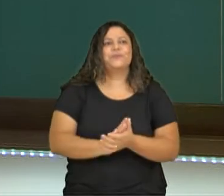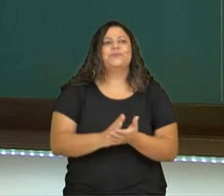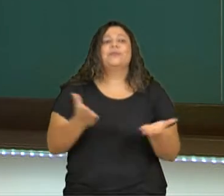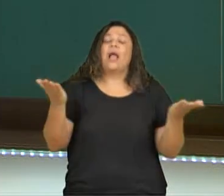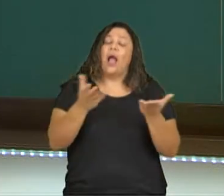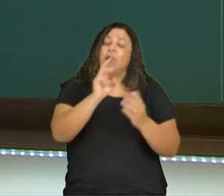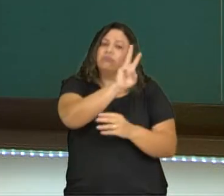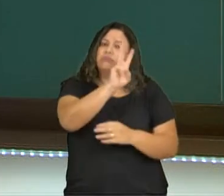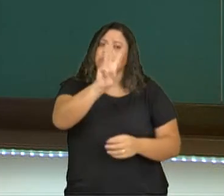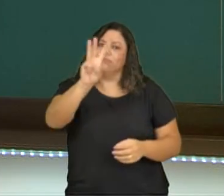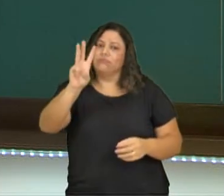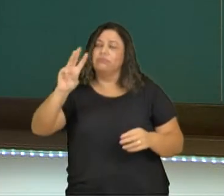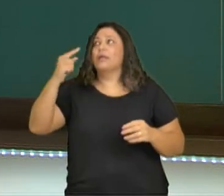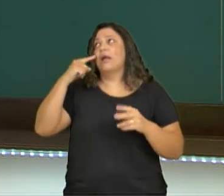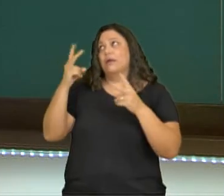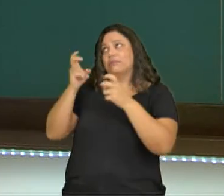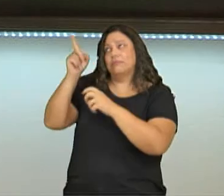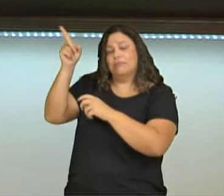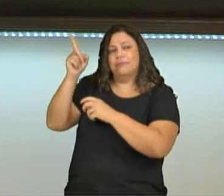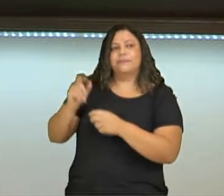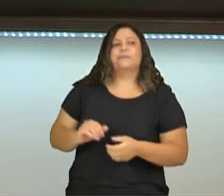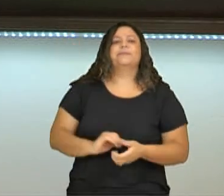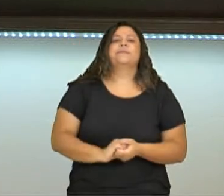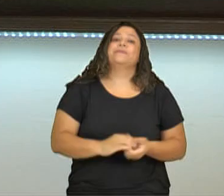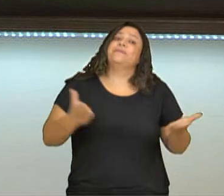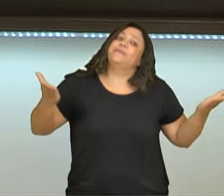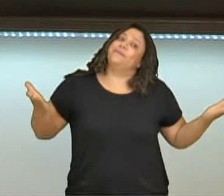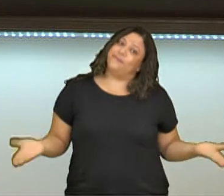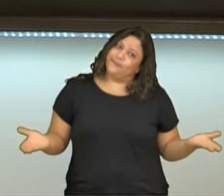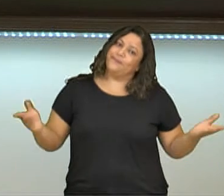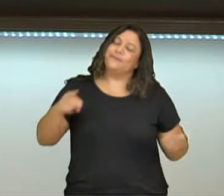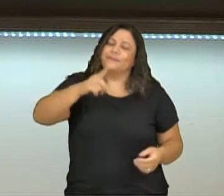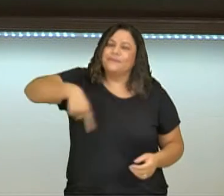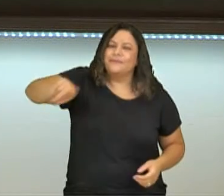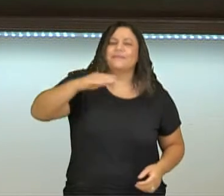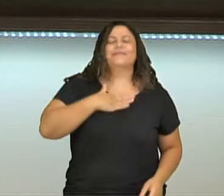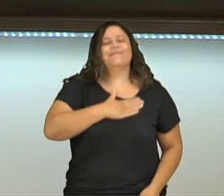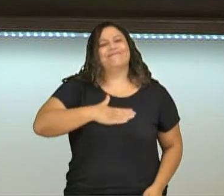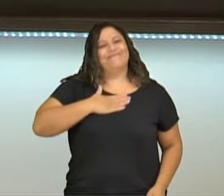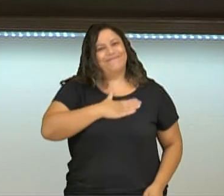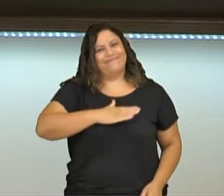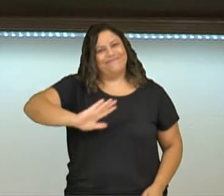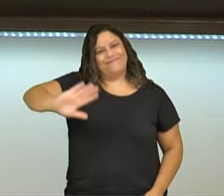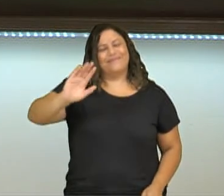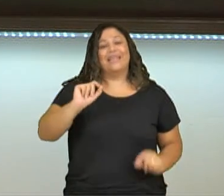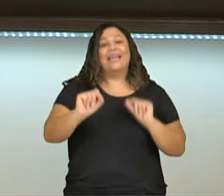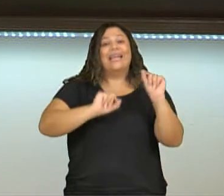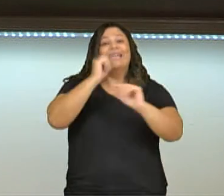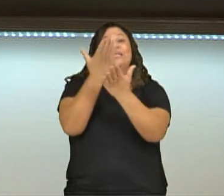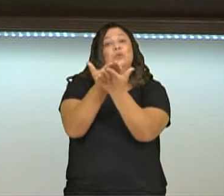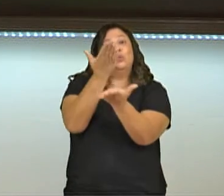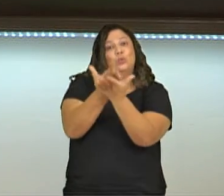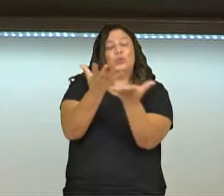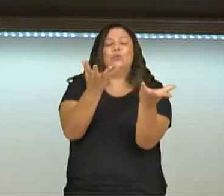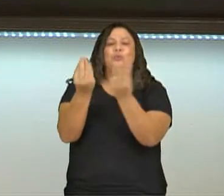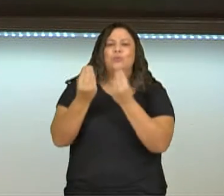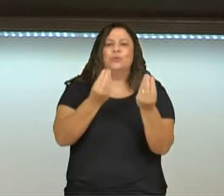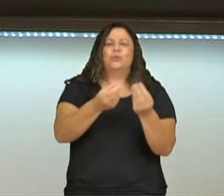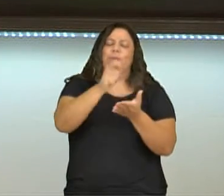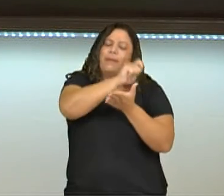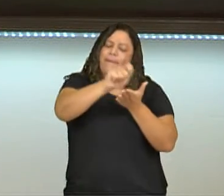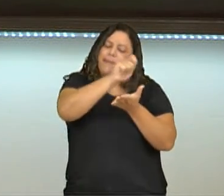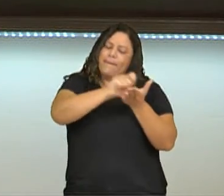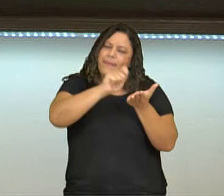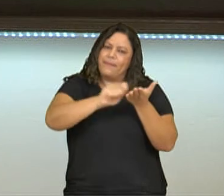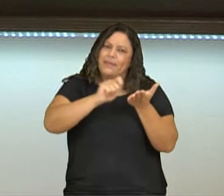algumas referências utilizadas e espero que vocês tenham gostado. Estudem bastante, façam as